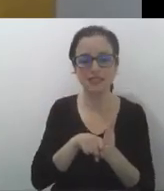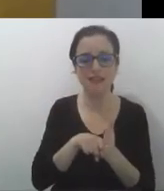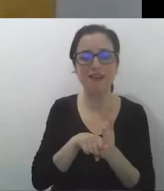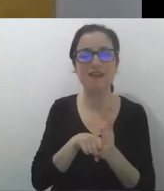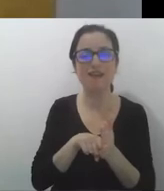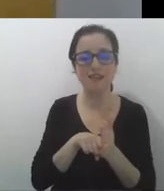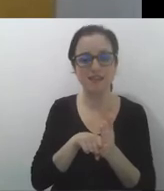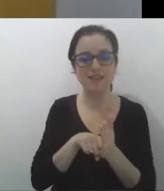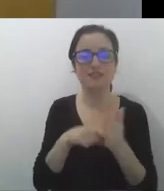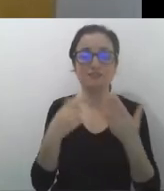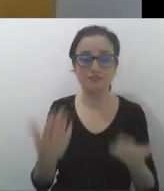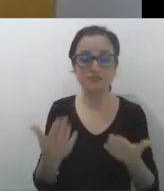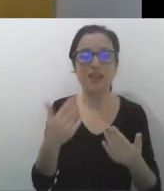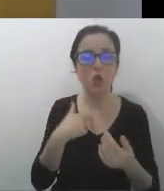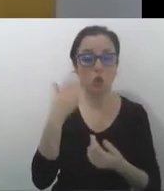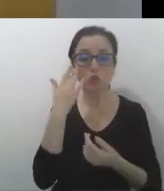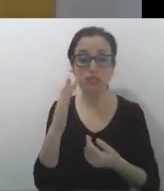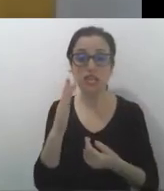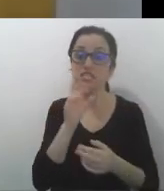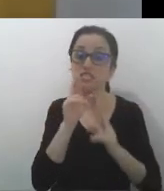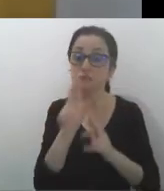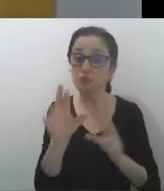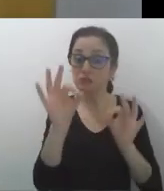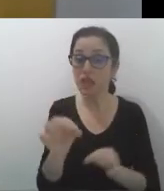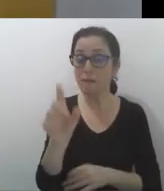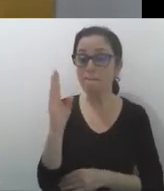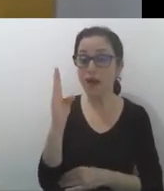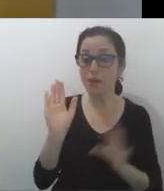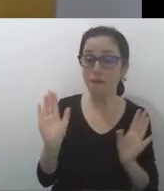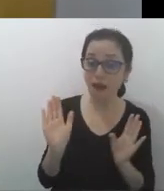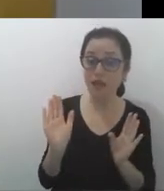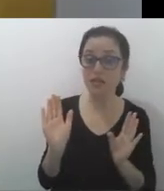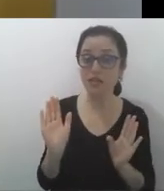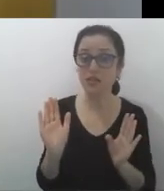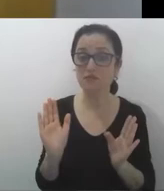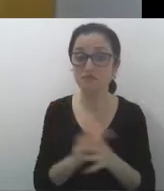a ser pesquisada essa, né? Eu não sei se eu te respondi, né, Bárbara?